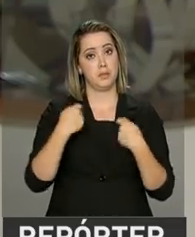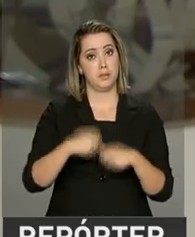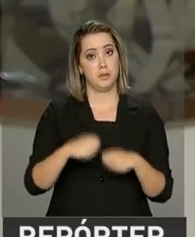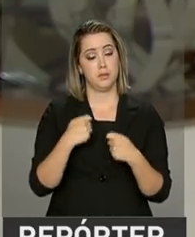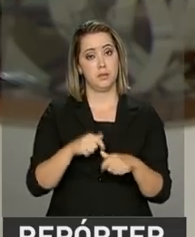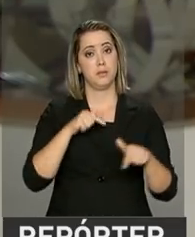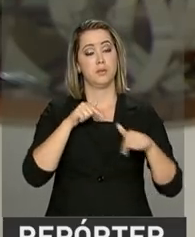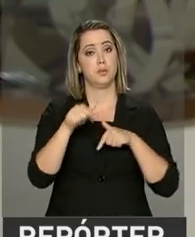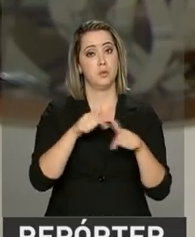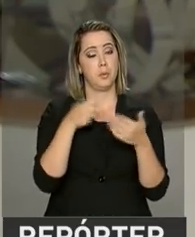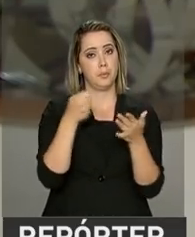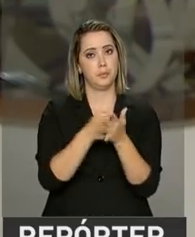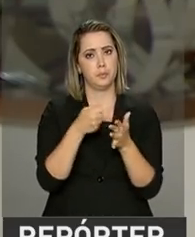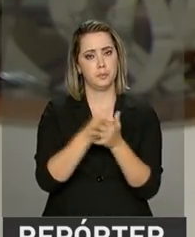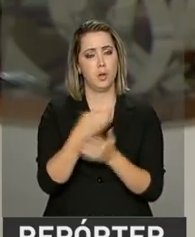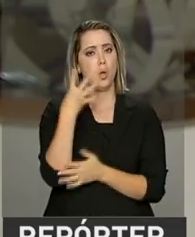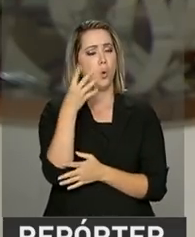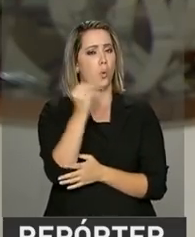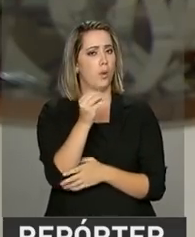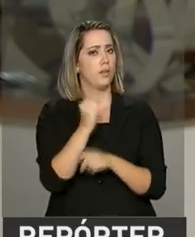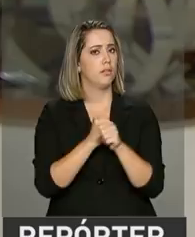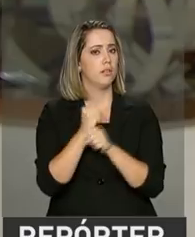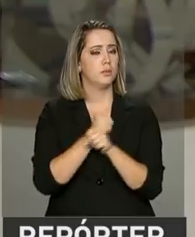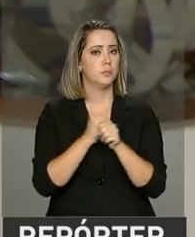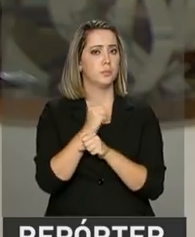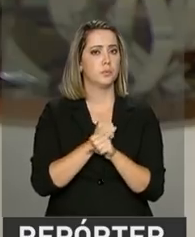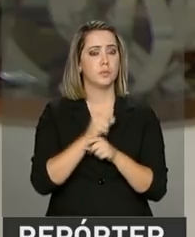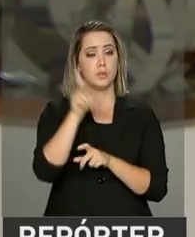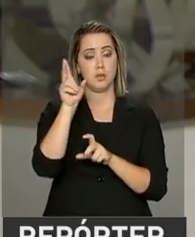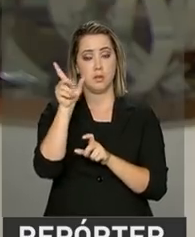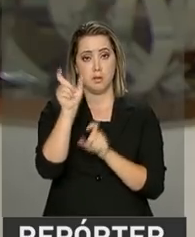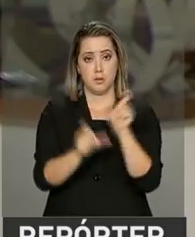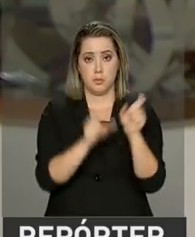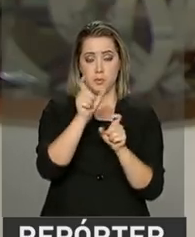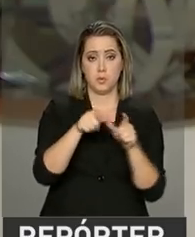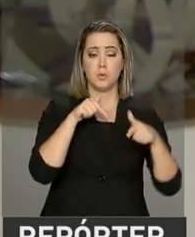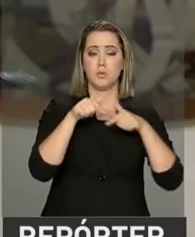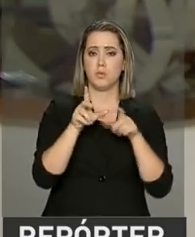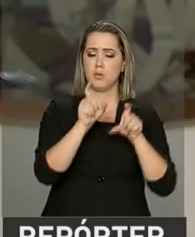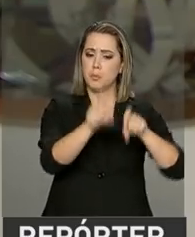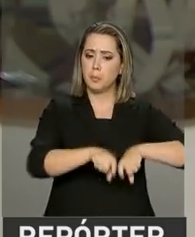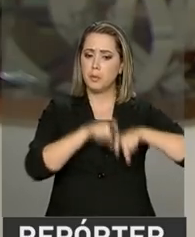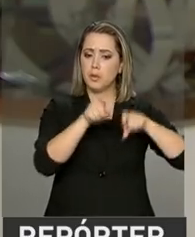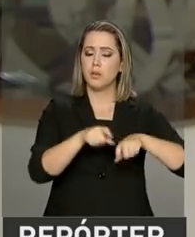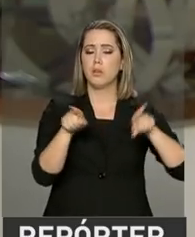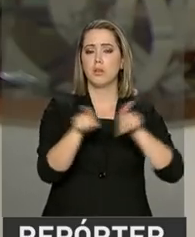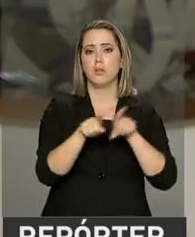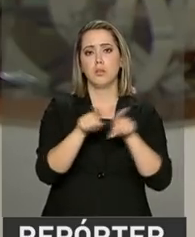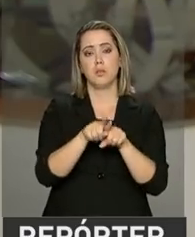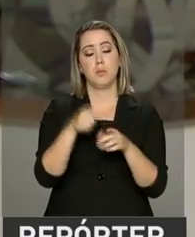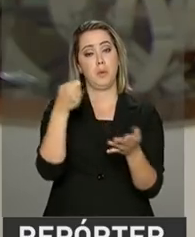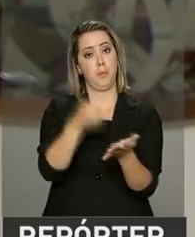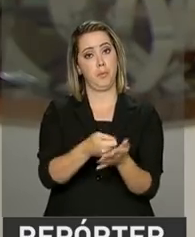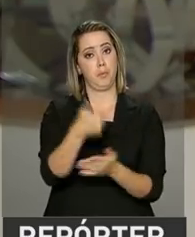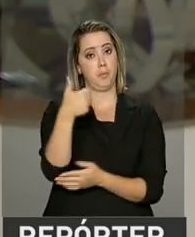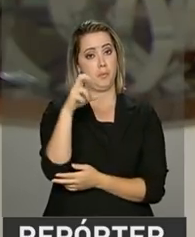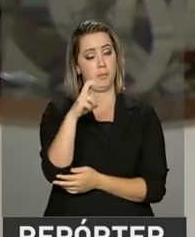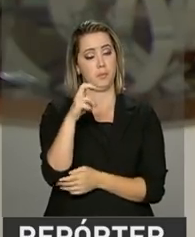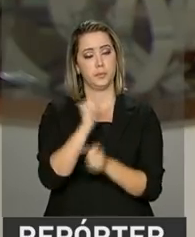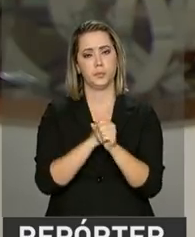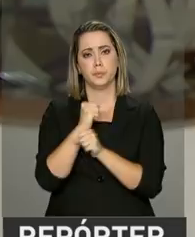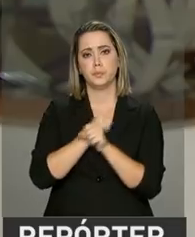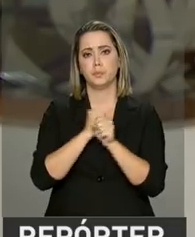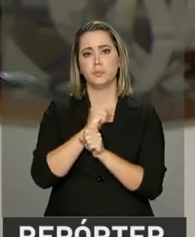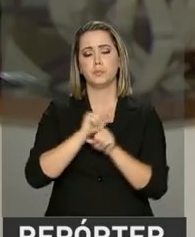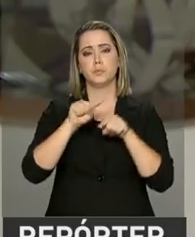ter que trabalhar e contribuir por 40 anos os trabalhadores rurais também vão ter que contribuir por 15 anos para se aposentar